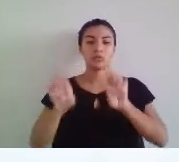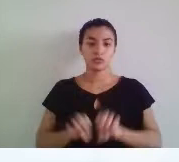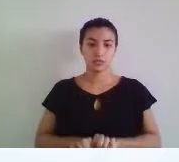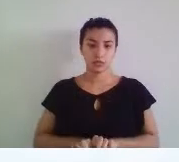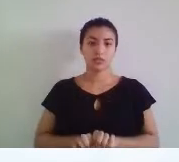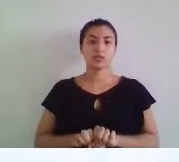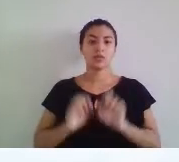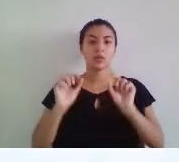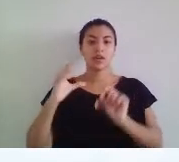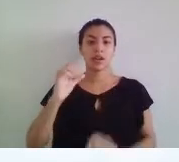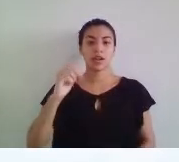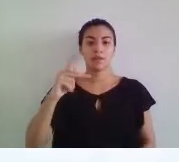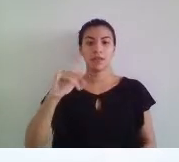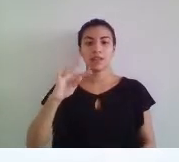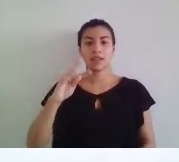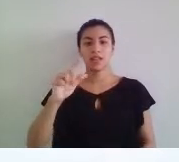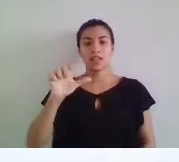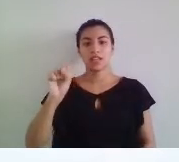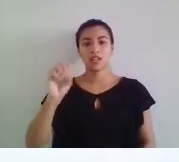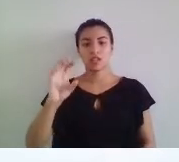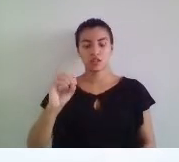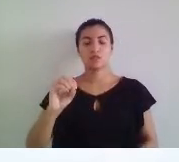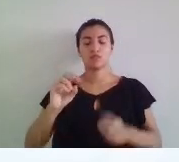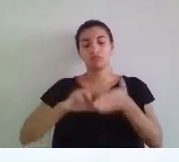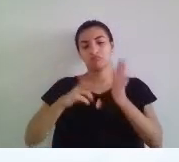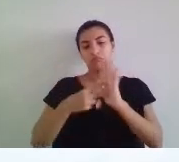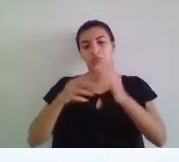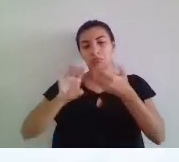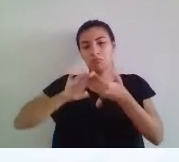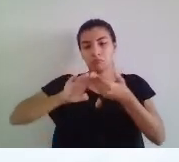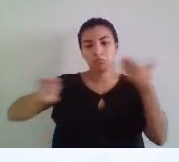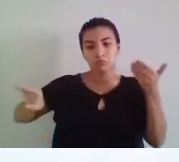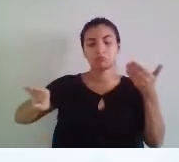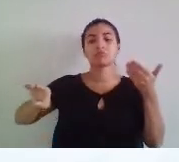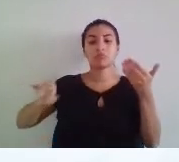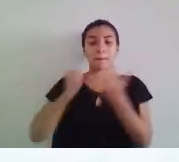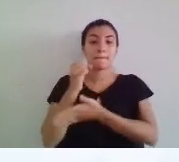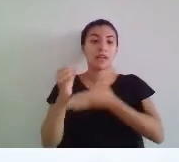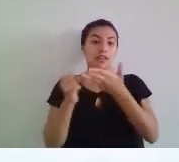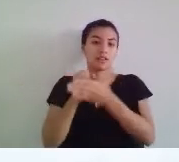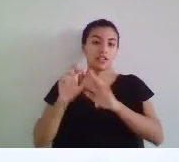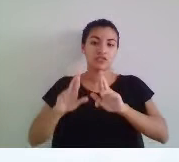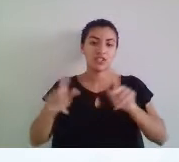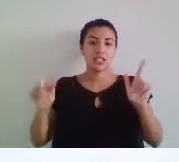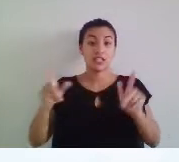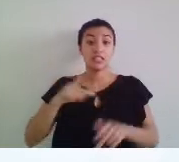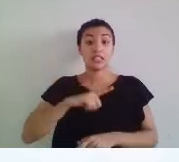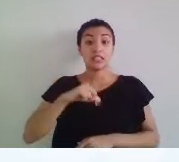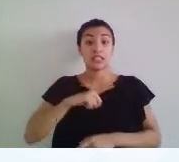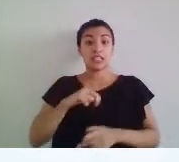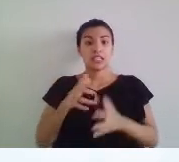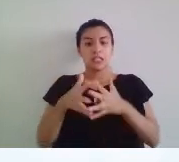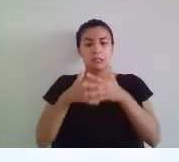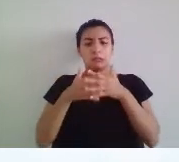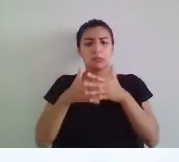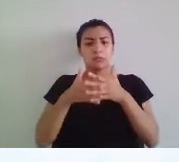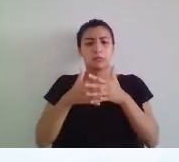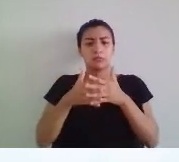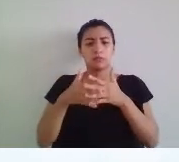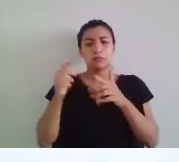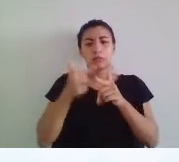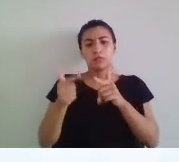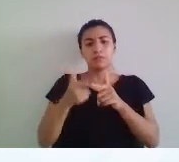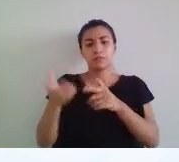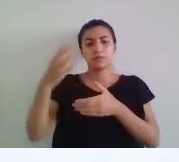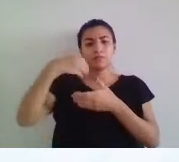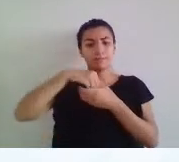O capitalismo, então, se baseia nessa divergência fundamental de interesse, né? Então, a gente tem uma tensão que existe dentro desse modelo